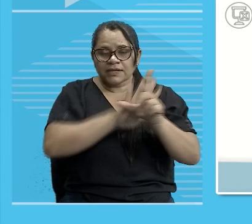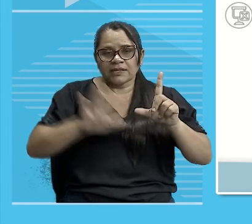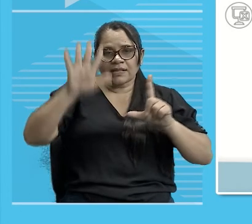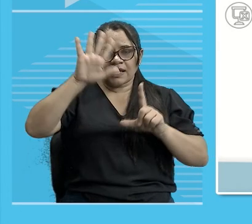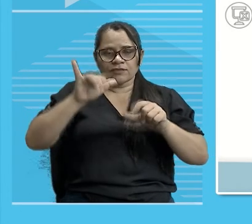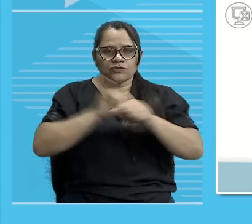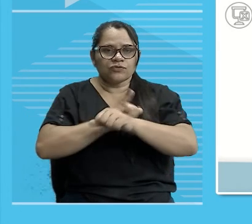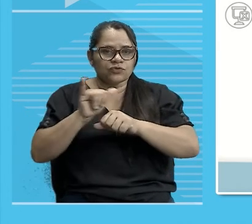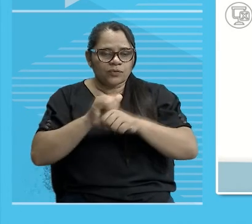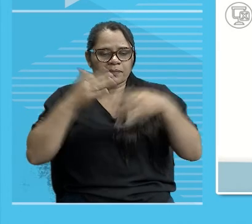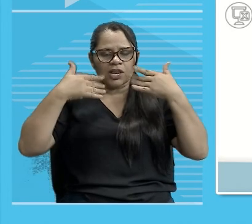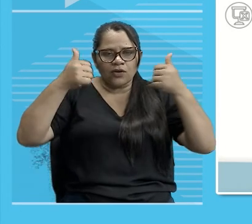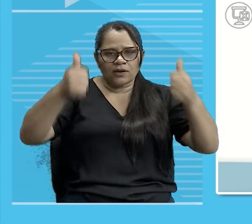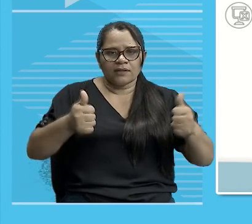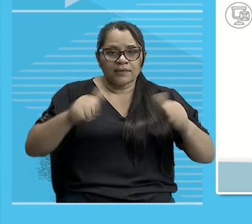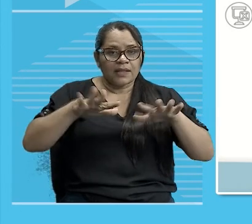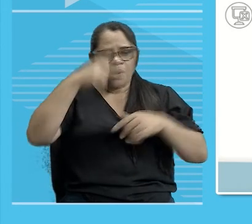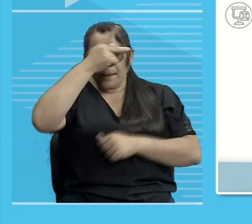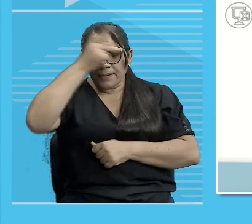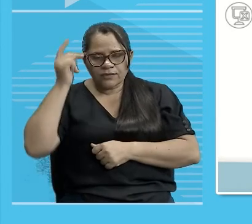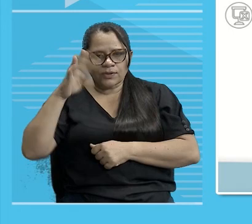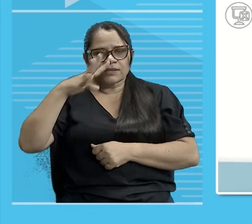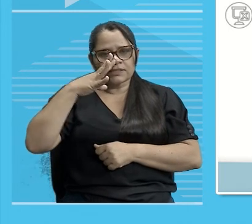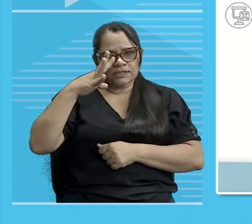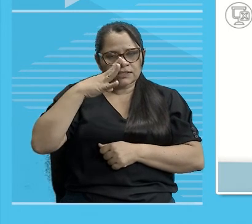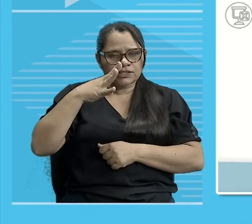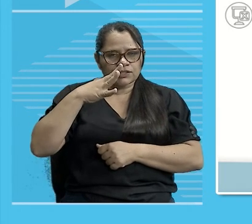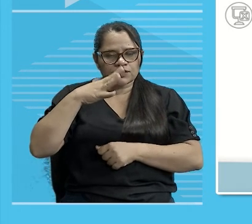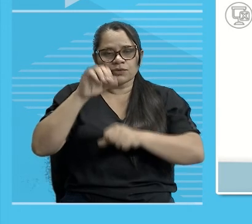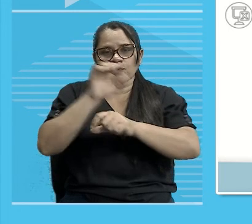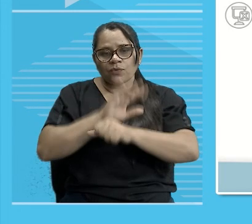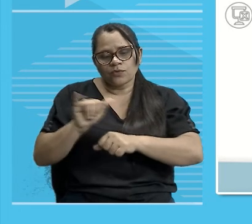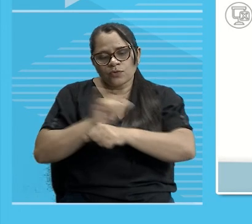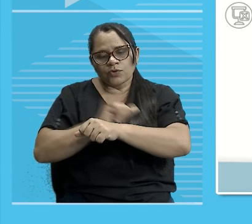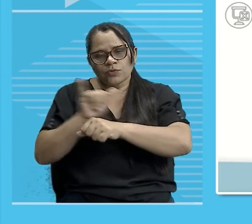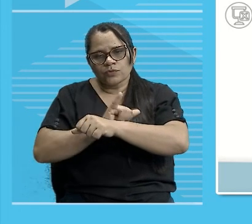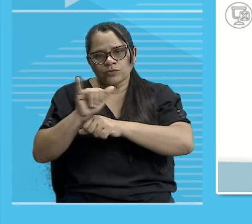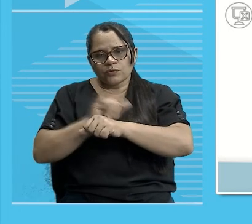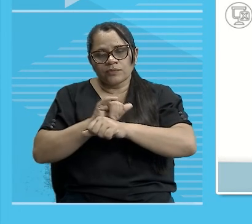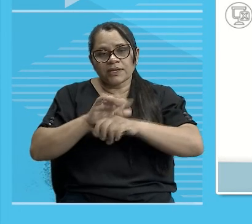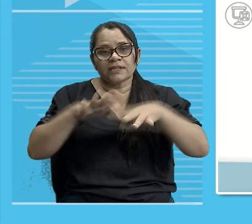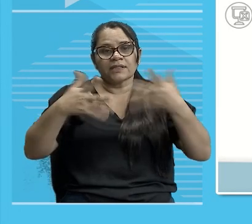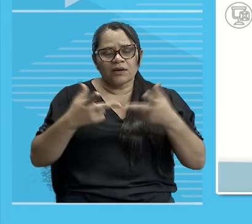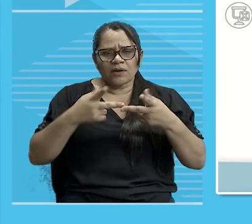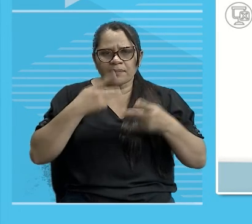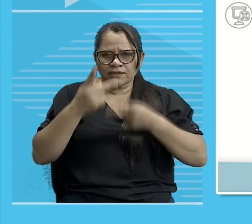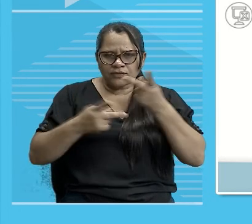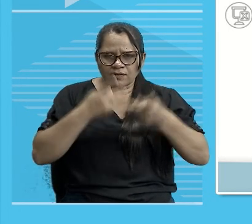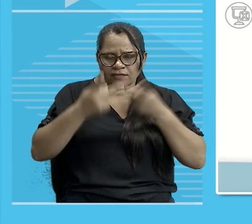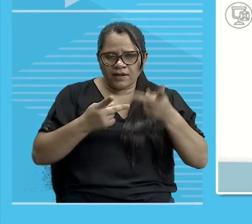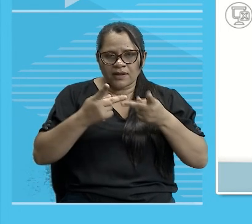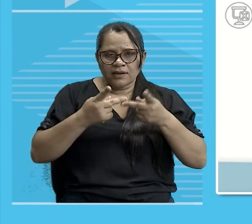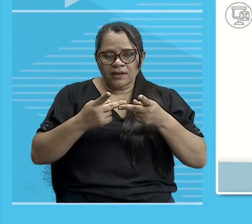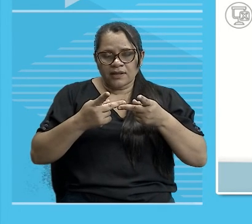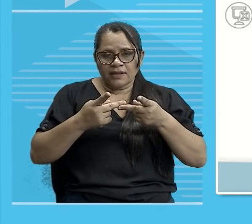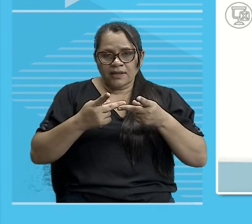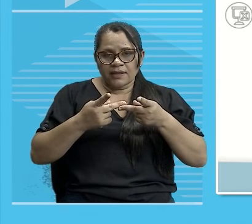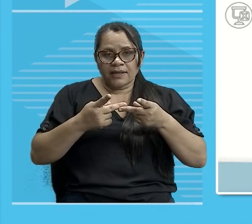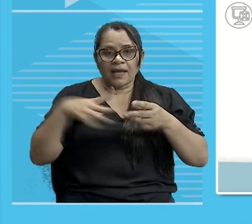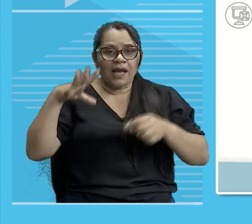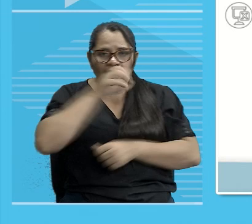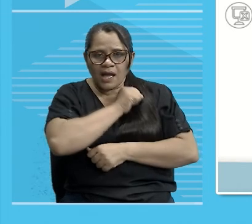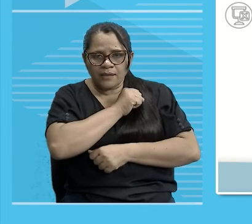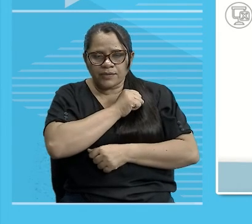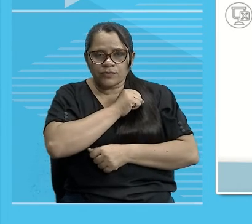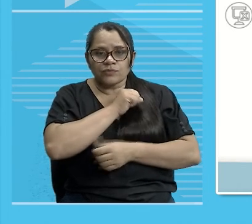tá assistindo um canal do YouTube que certo a pessoa fala de repente tem um corte para o lado um corte